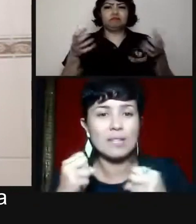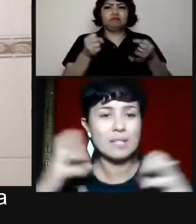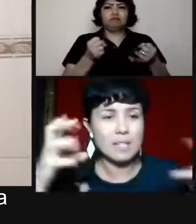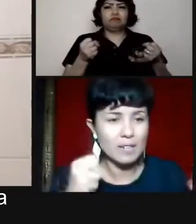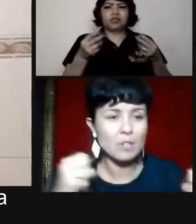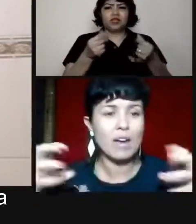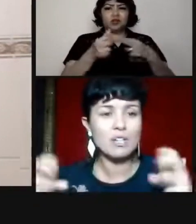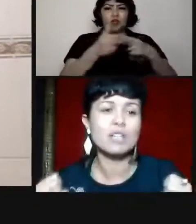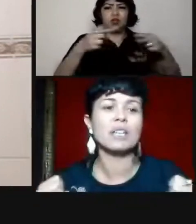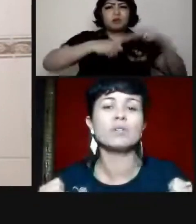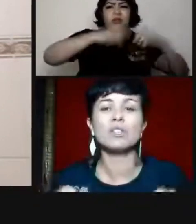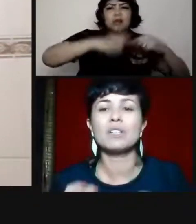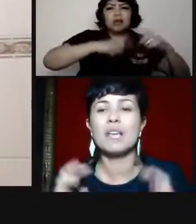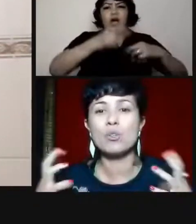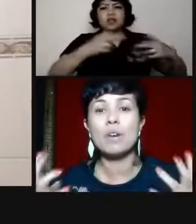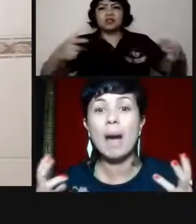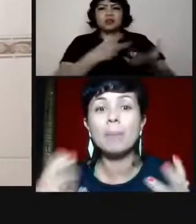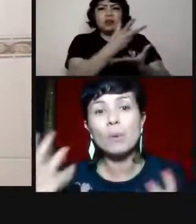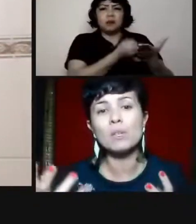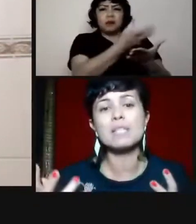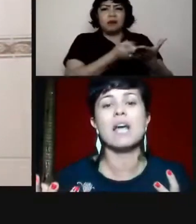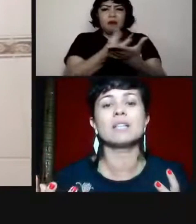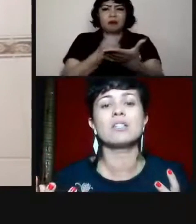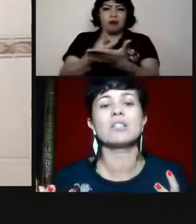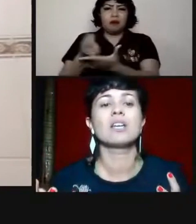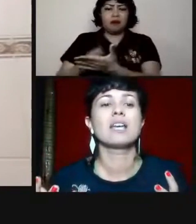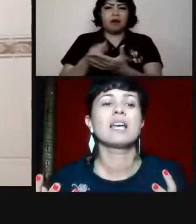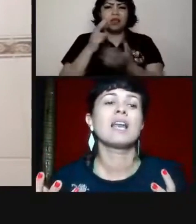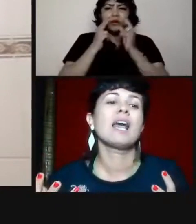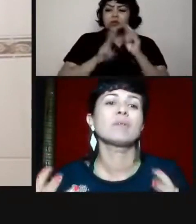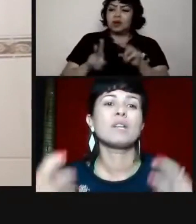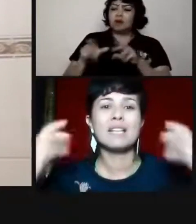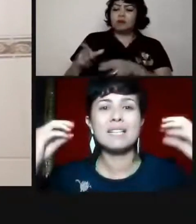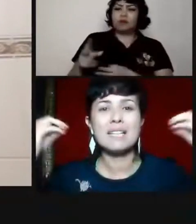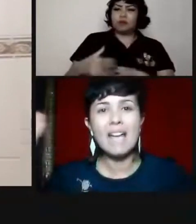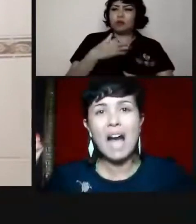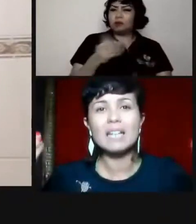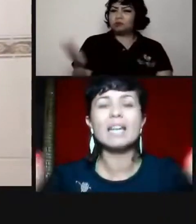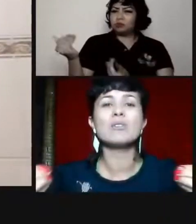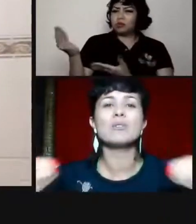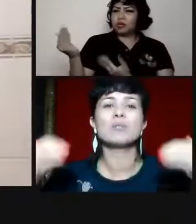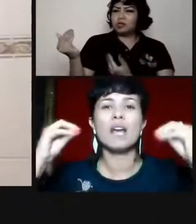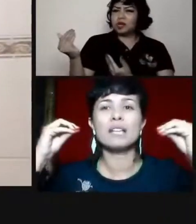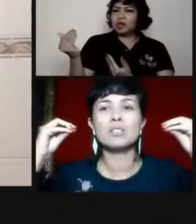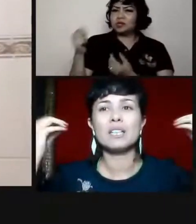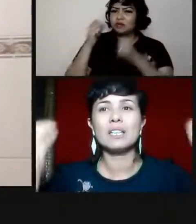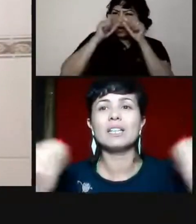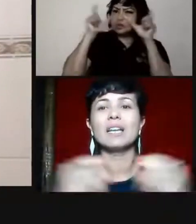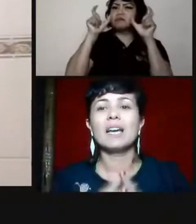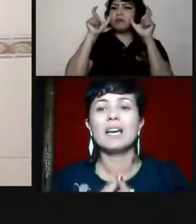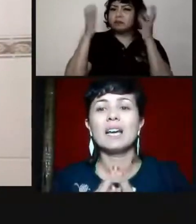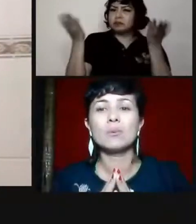de coisas, né, que a gente vai adquirindo. Acho que esse olhar para o adolescente, né, o adolescente se ligar nisso, né, de